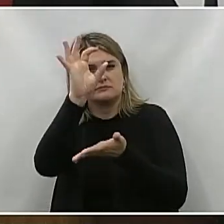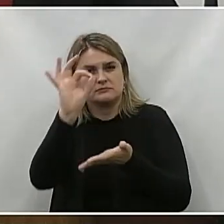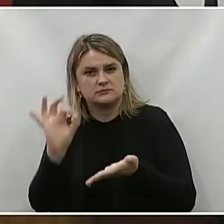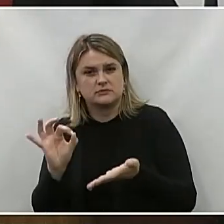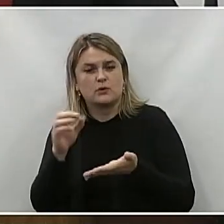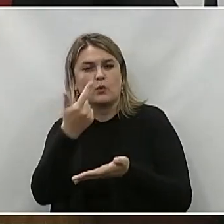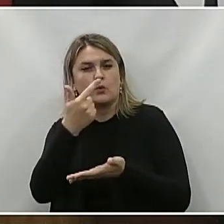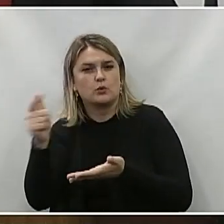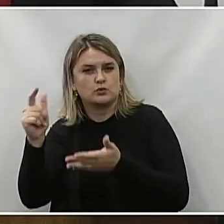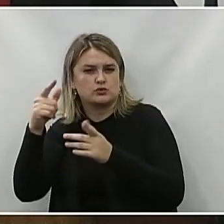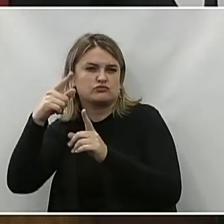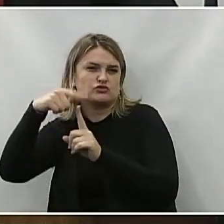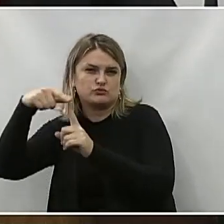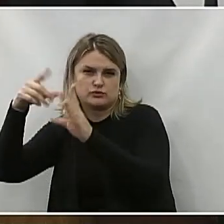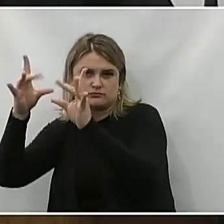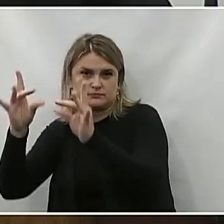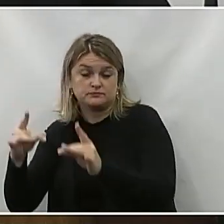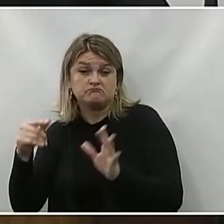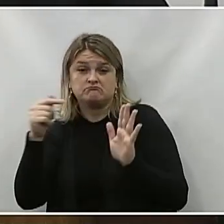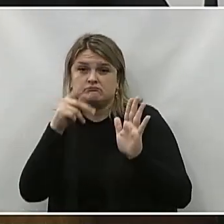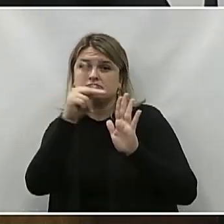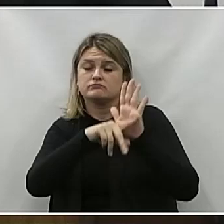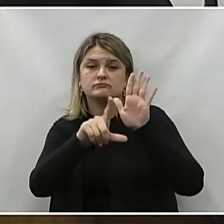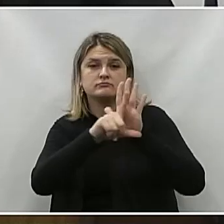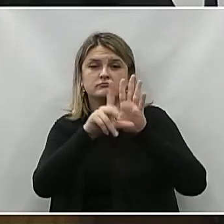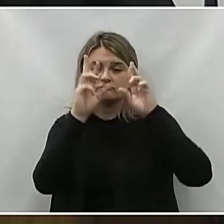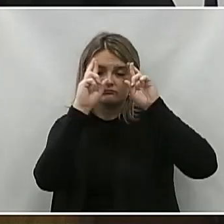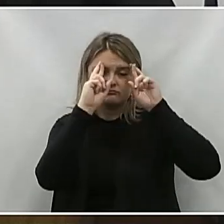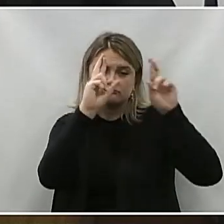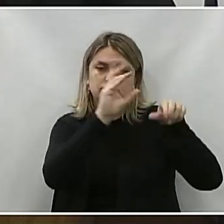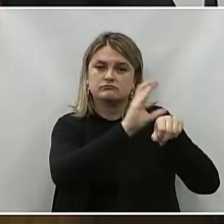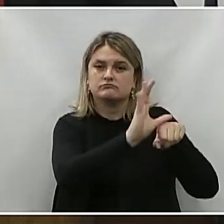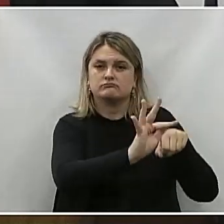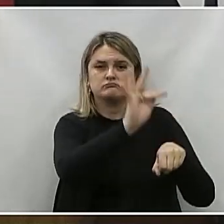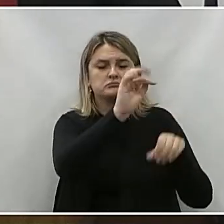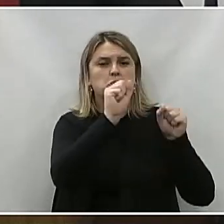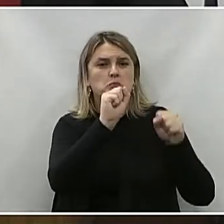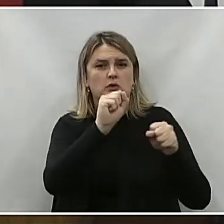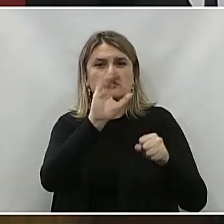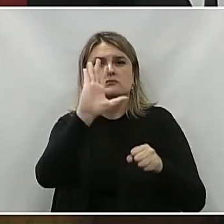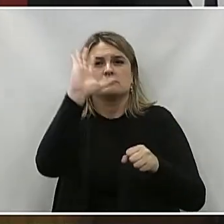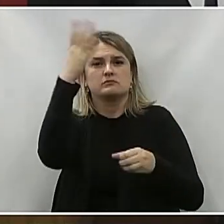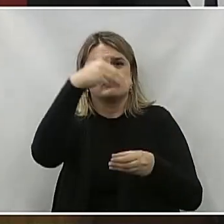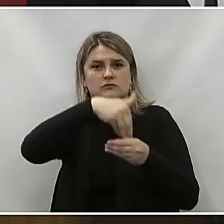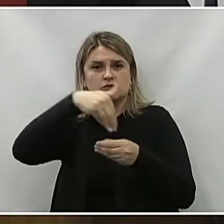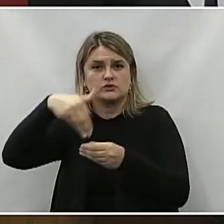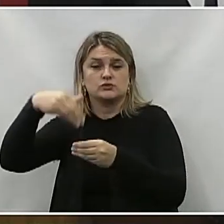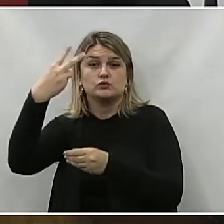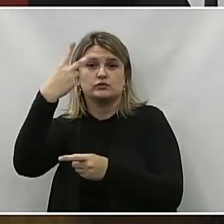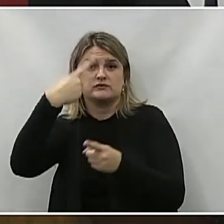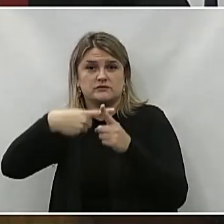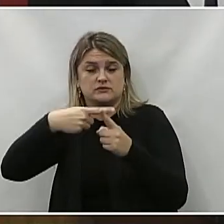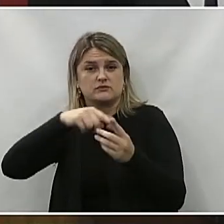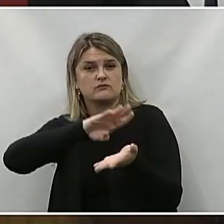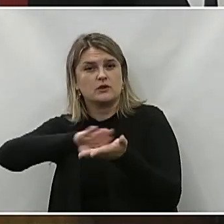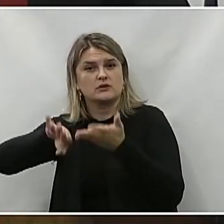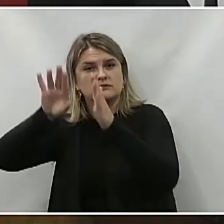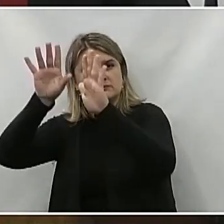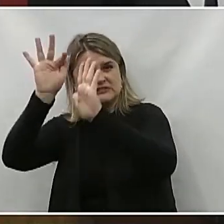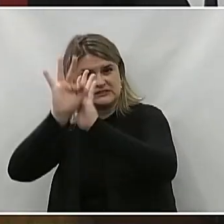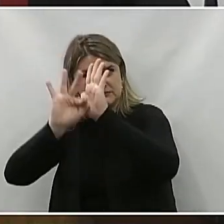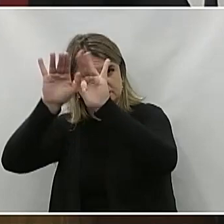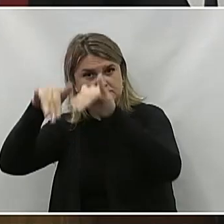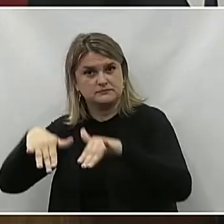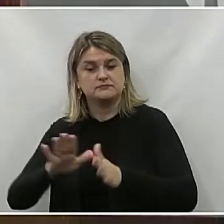Fundamentação O projeto de lei É legal E constitucional Devendo mesmo Seguir para a votação Em dois turnos Com dispensa Da redação